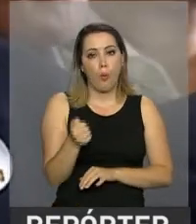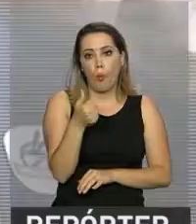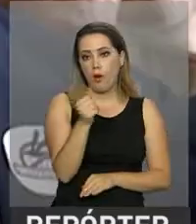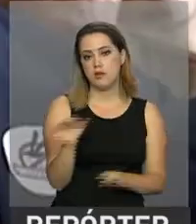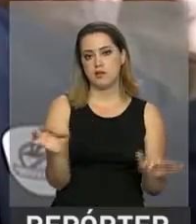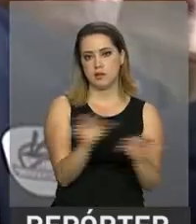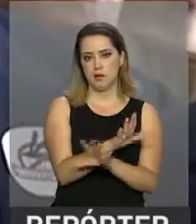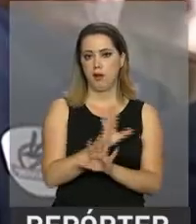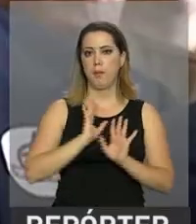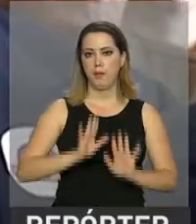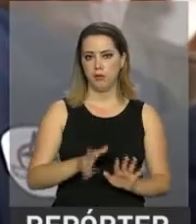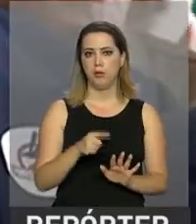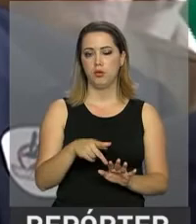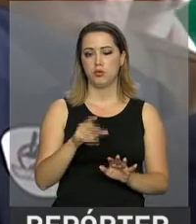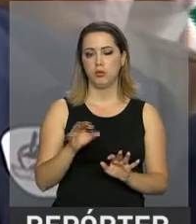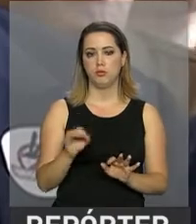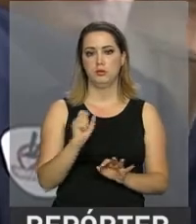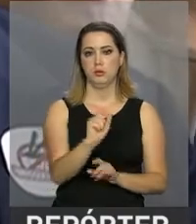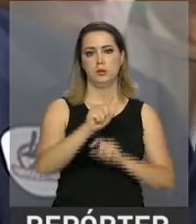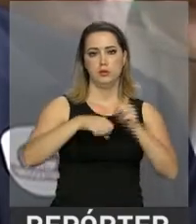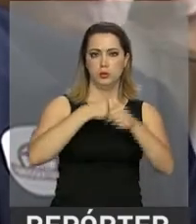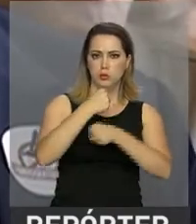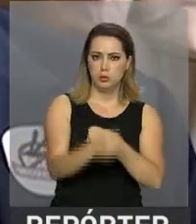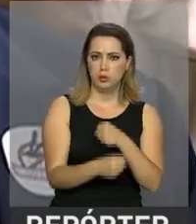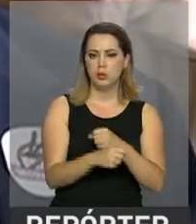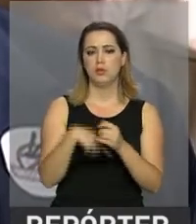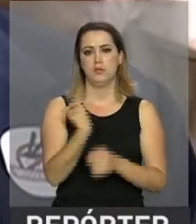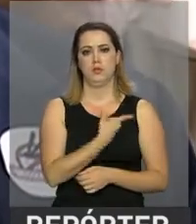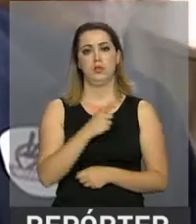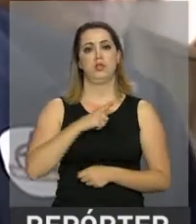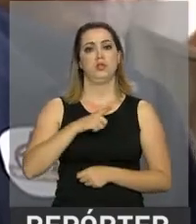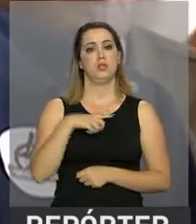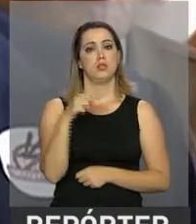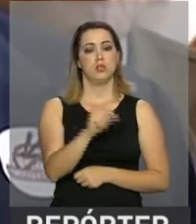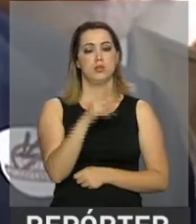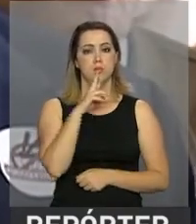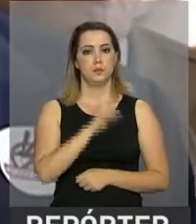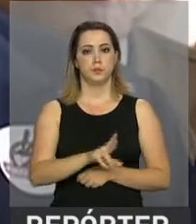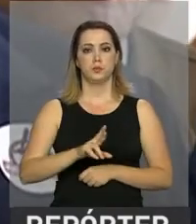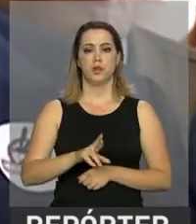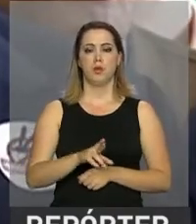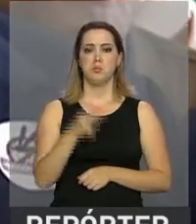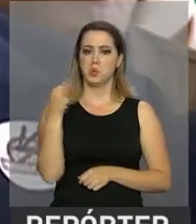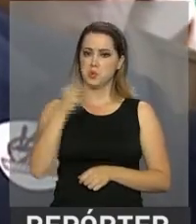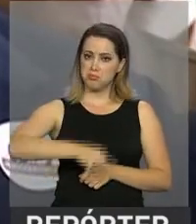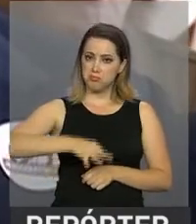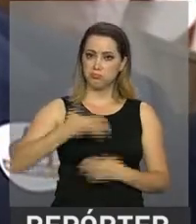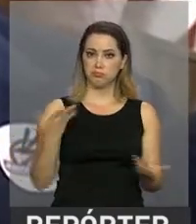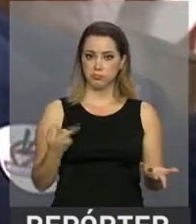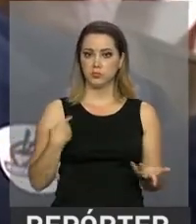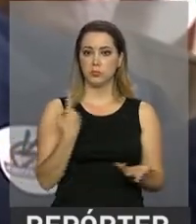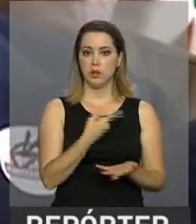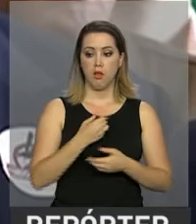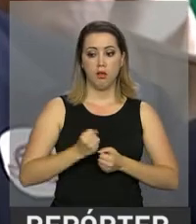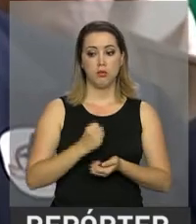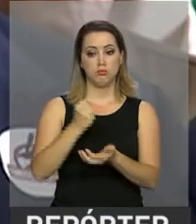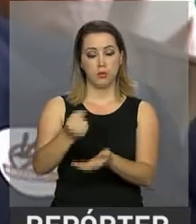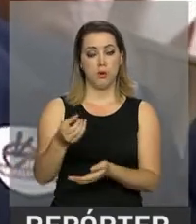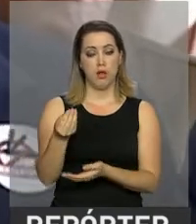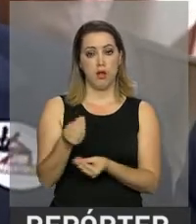clínica. Pode ser que no ano que vem a gente já tenha a resposta. Aí encaminha para a